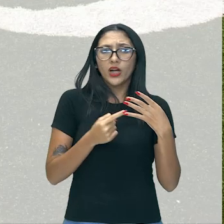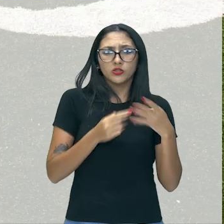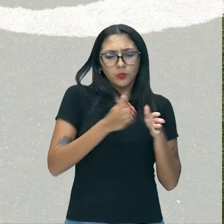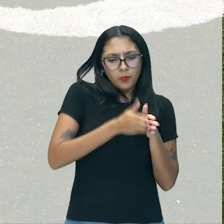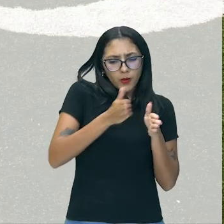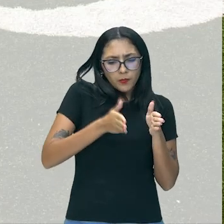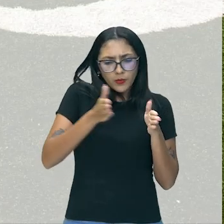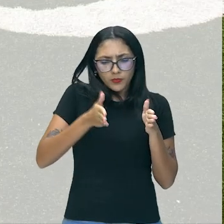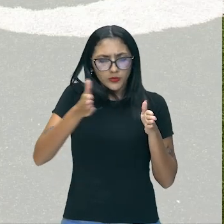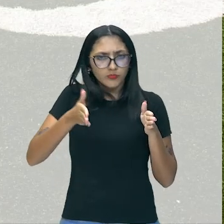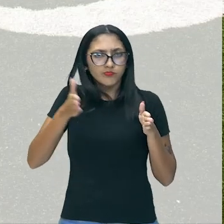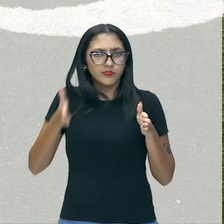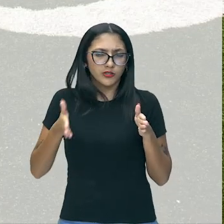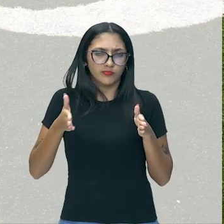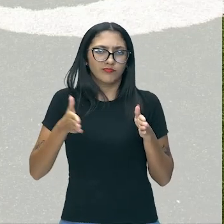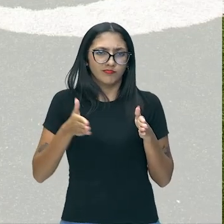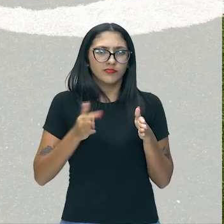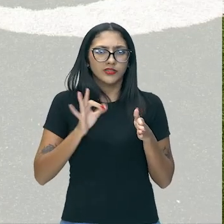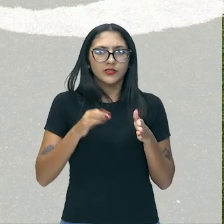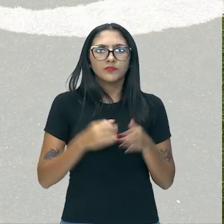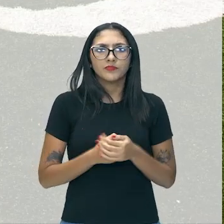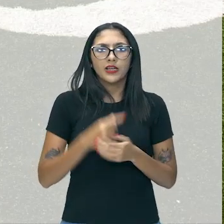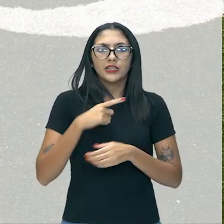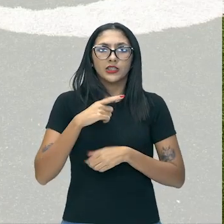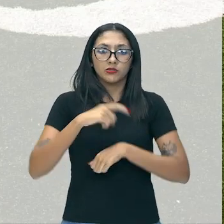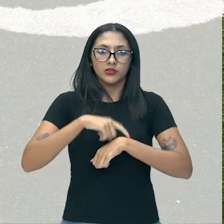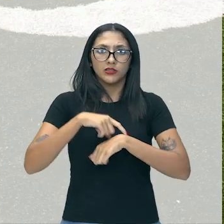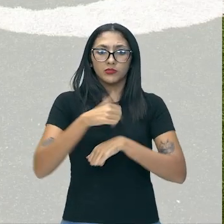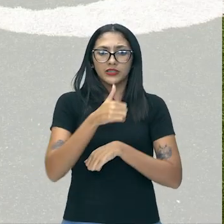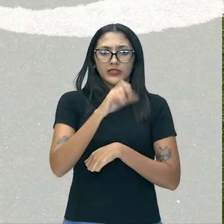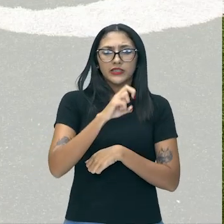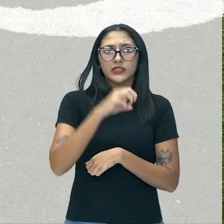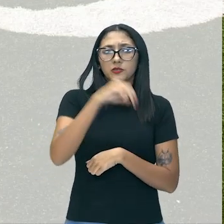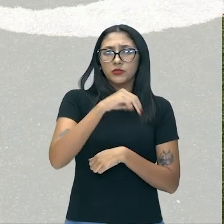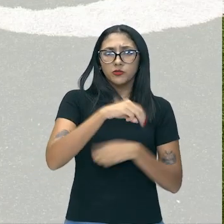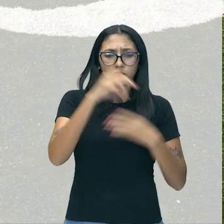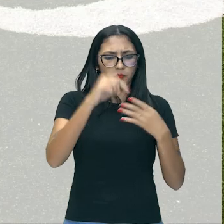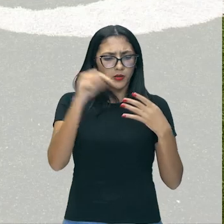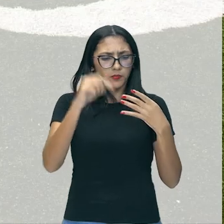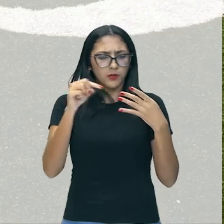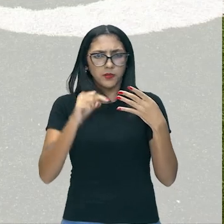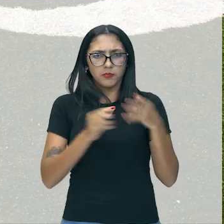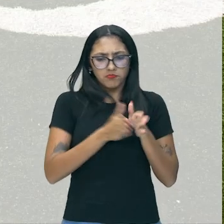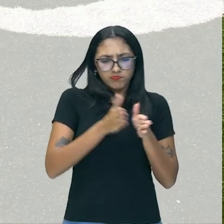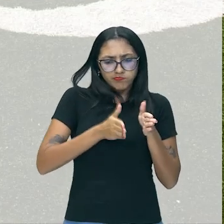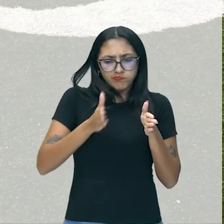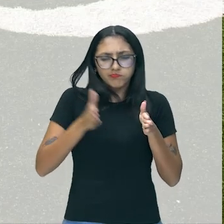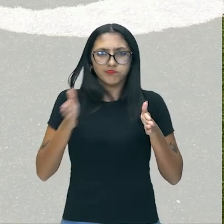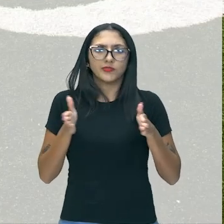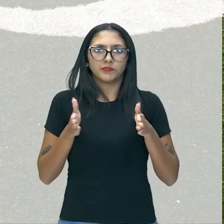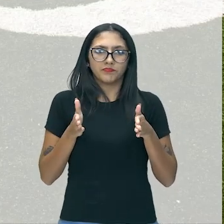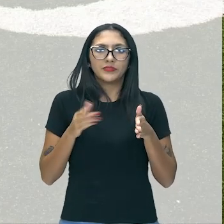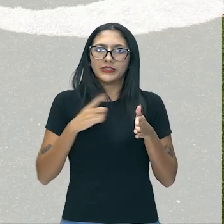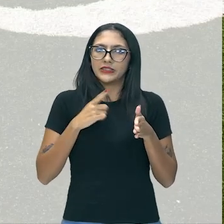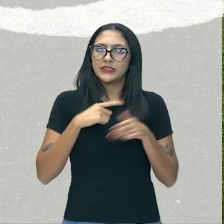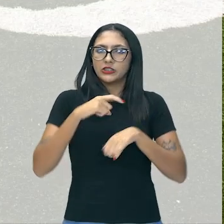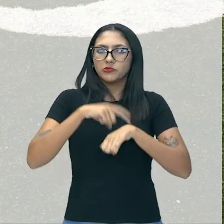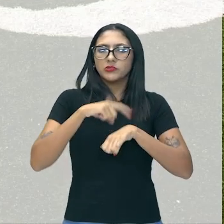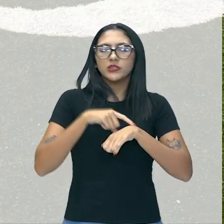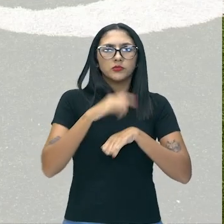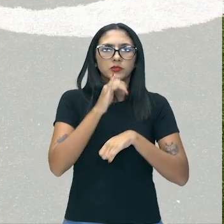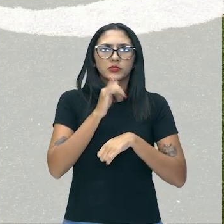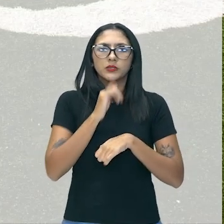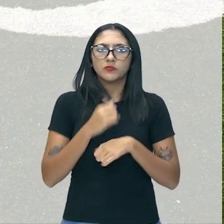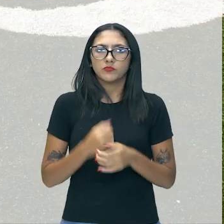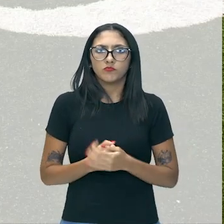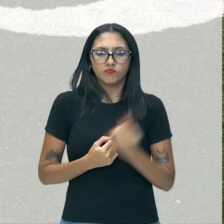momentos, 4 períodos, com a duração de 15 minutos cada. E dentro desse limite de tempo, 2 times